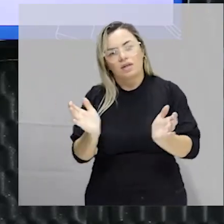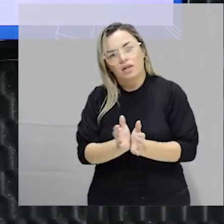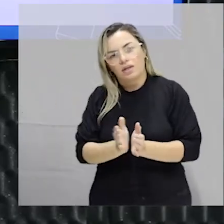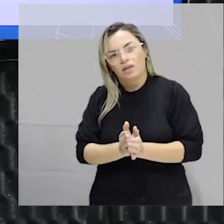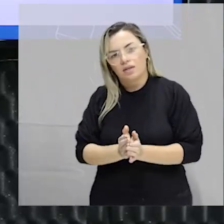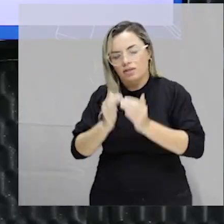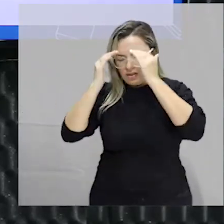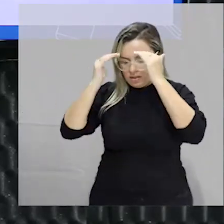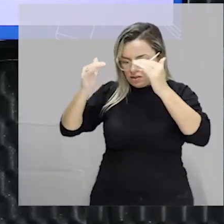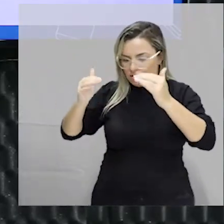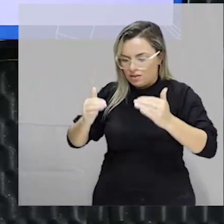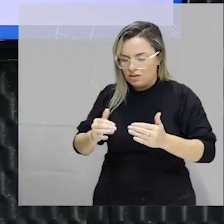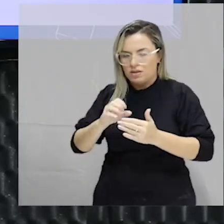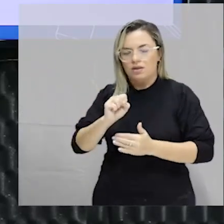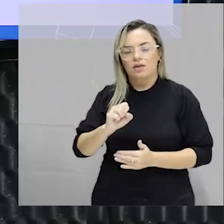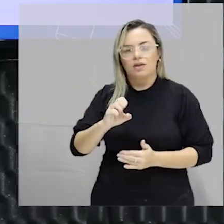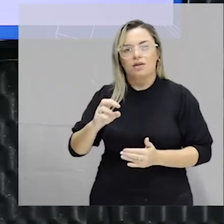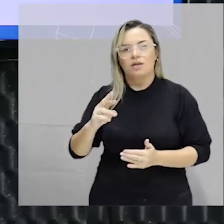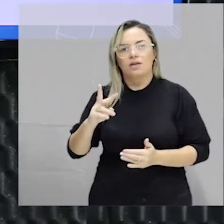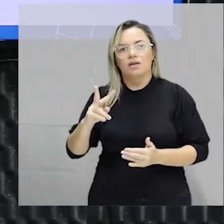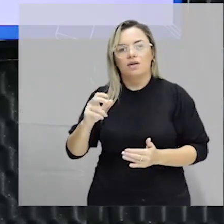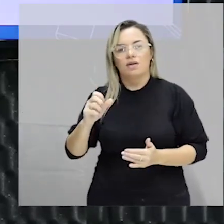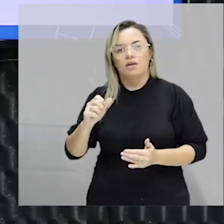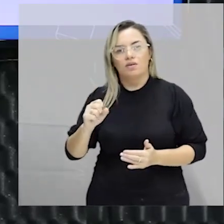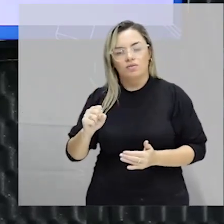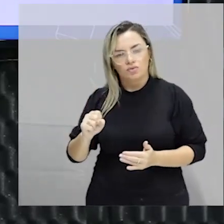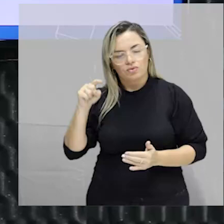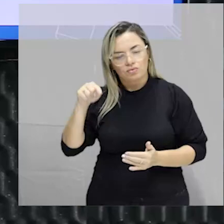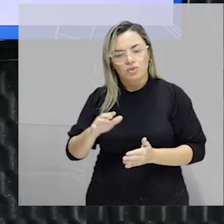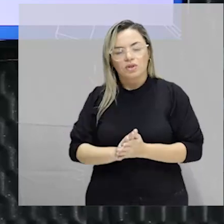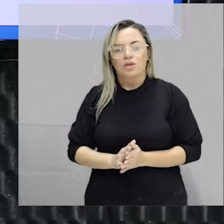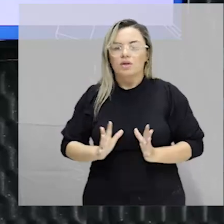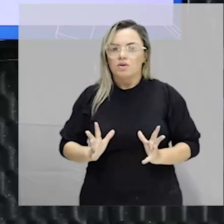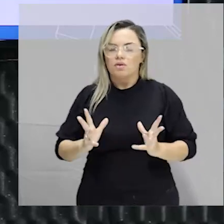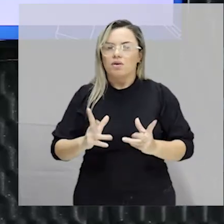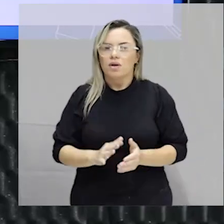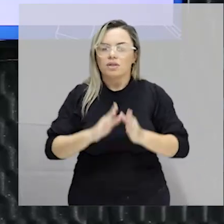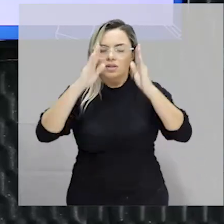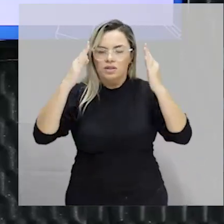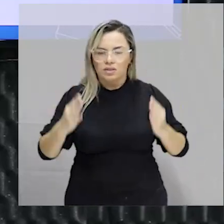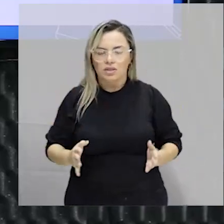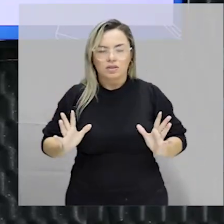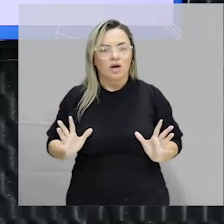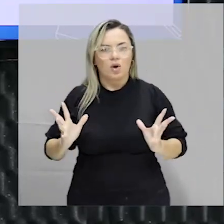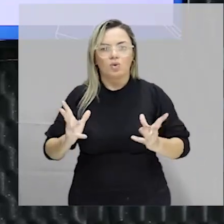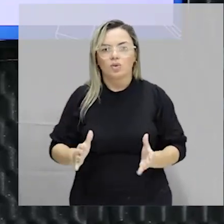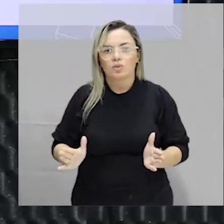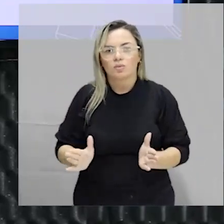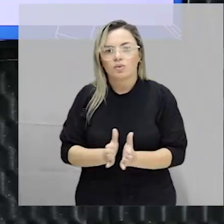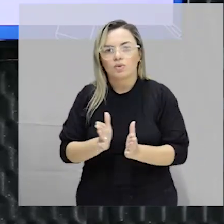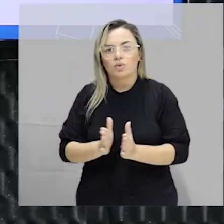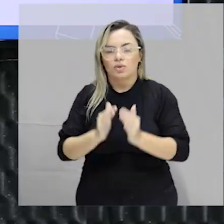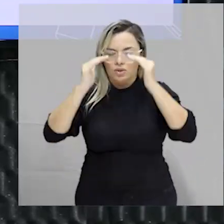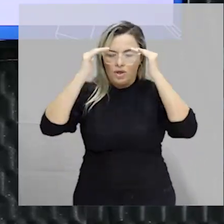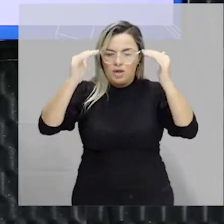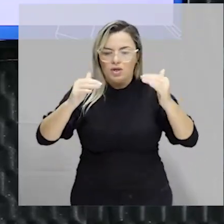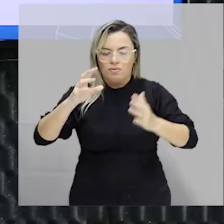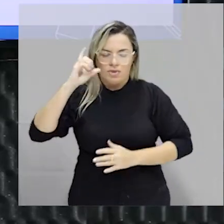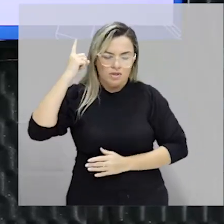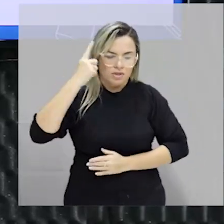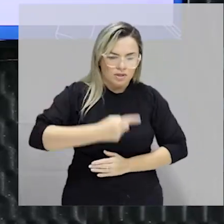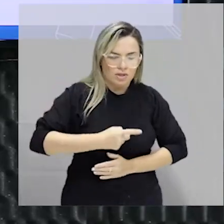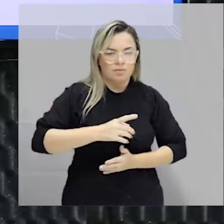análise ela não é uma análise que cabe só no capitalismo, mas cabe em geral nos sistemas de produção. O conjunto de seus